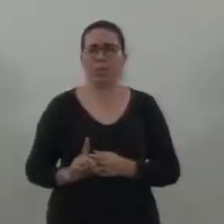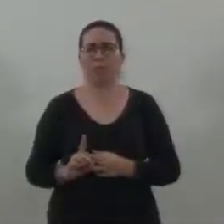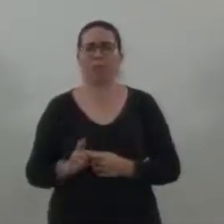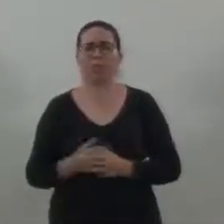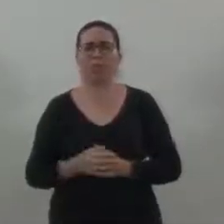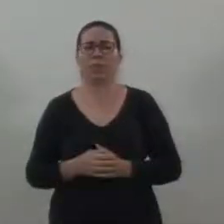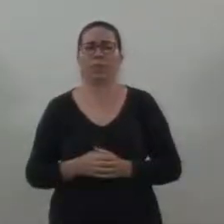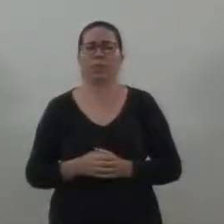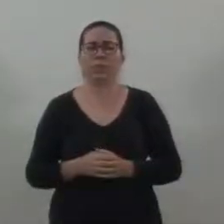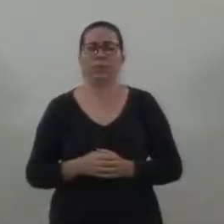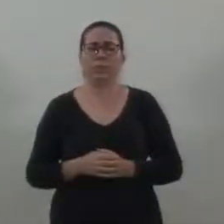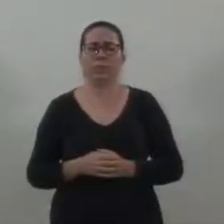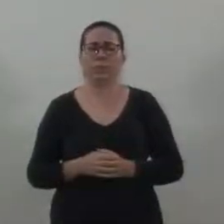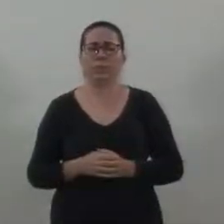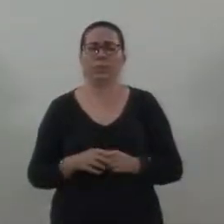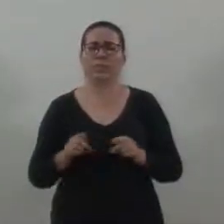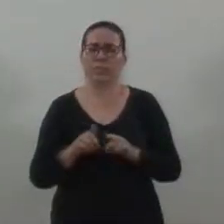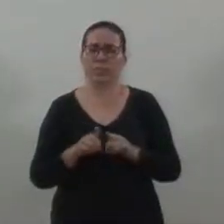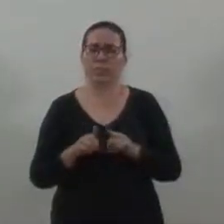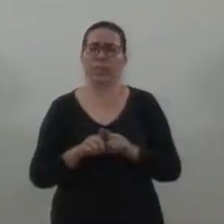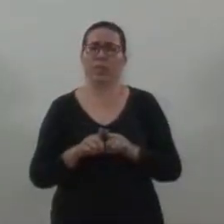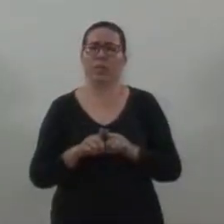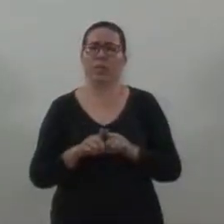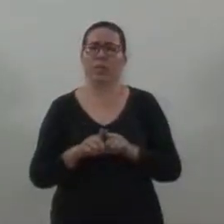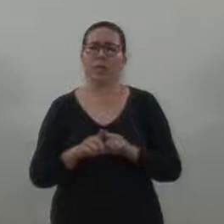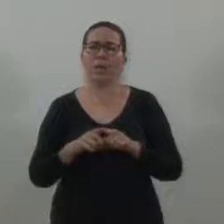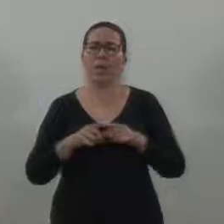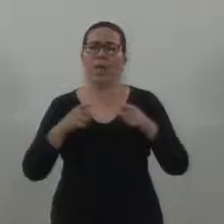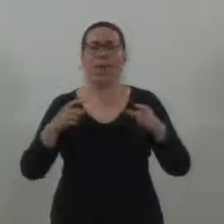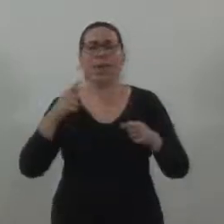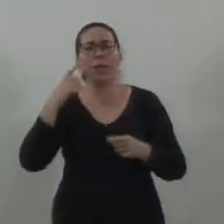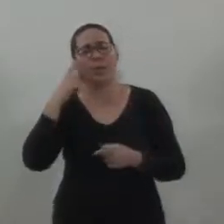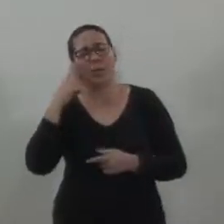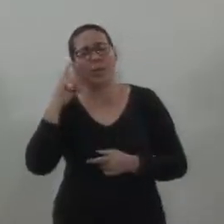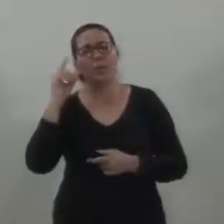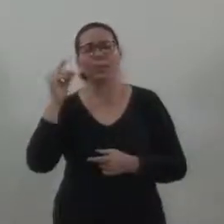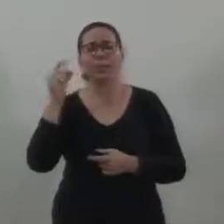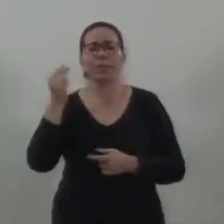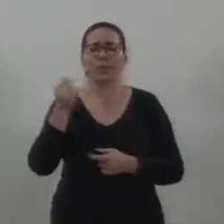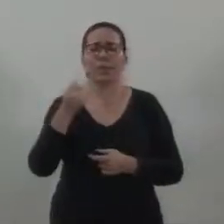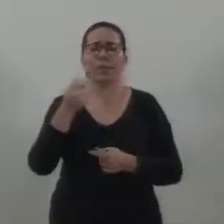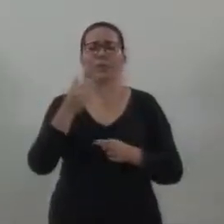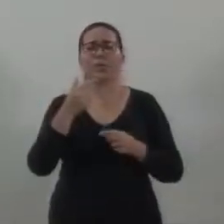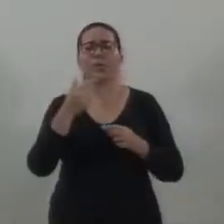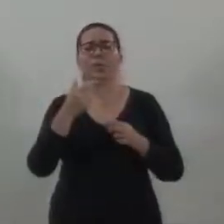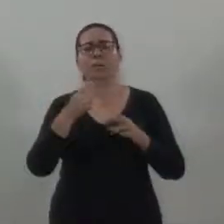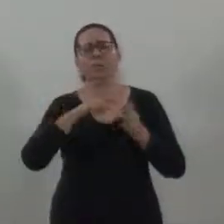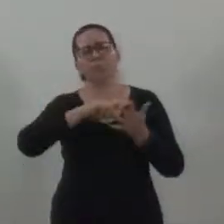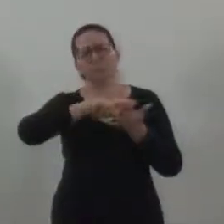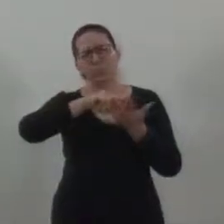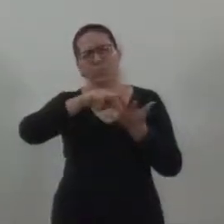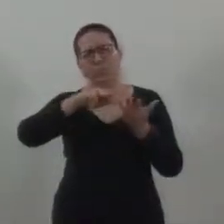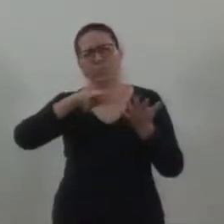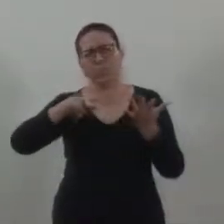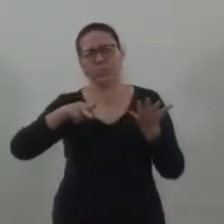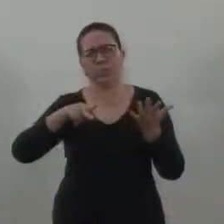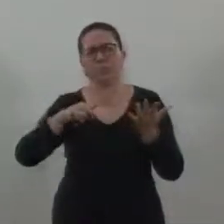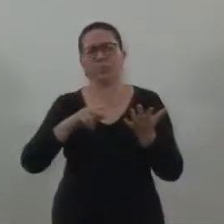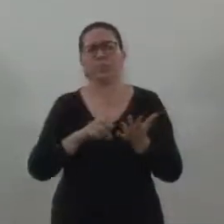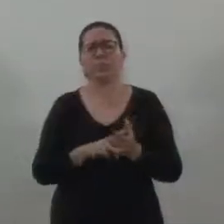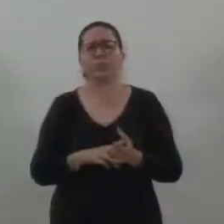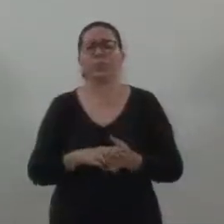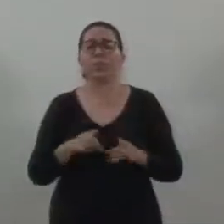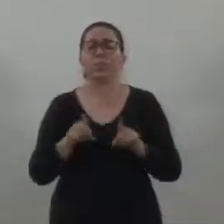etc. Ampliando também a ideia de contrapartidas e, principalmente, a ideia